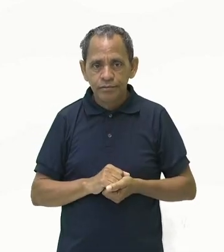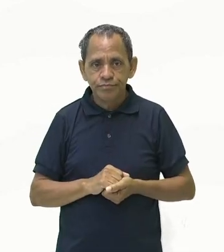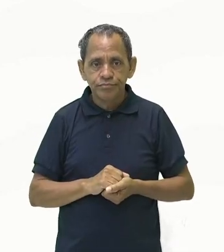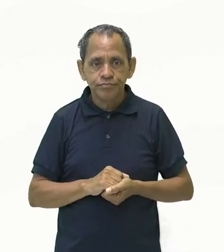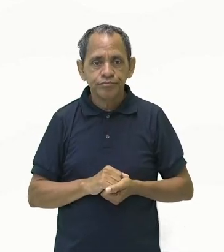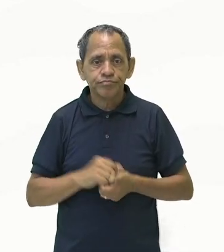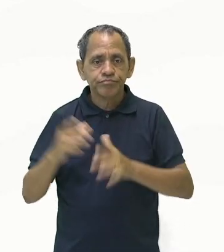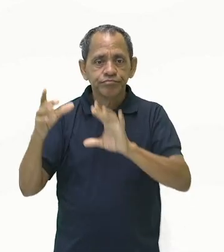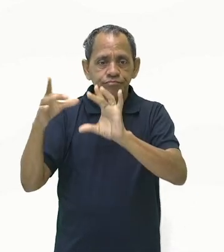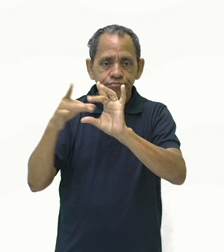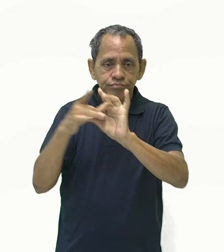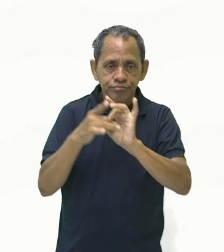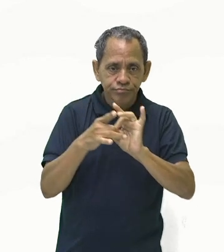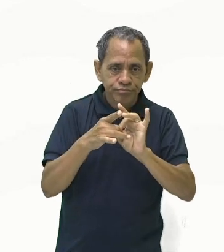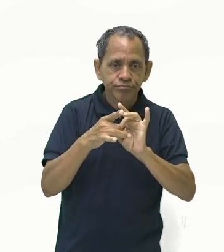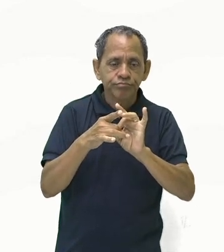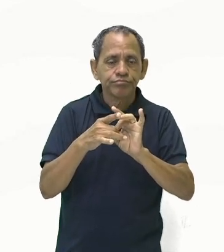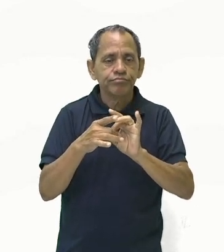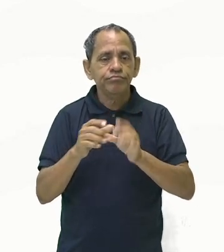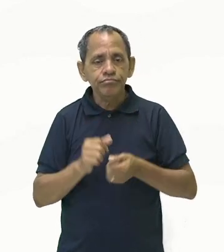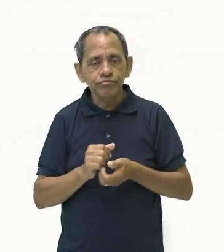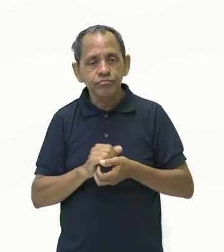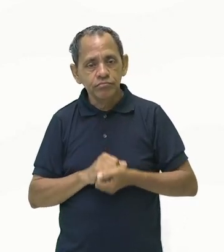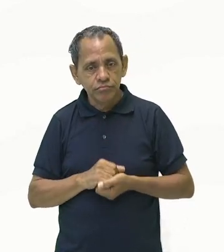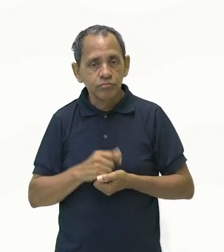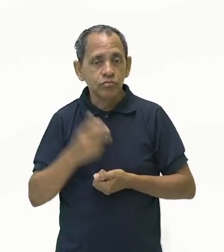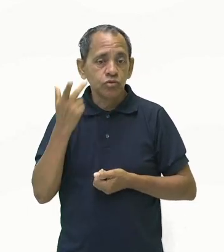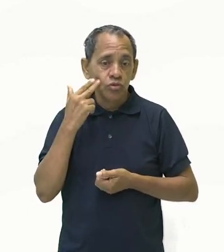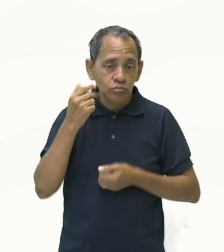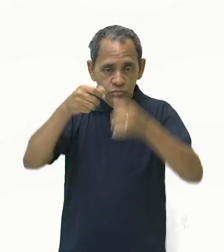cadeia, disposição, tipo de ligação e